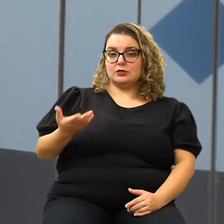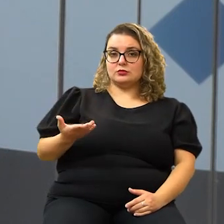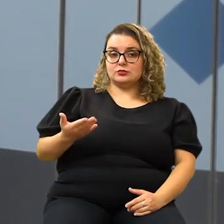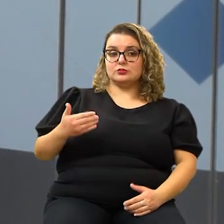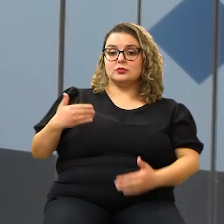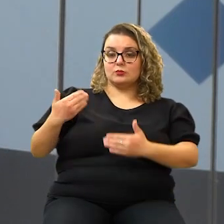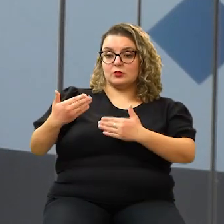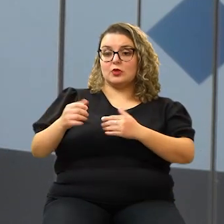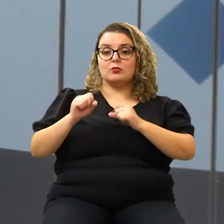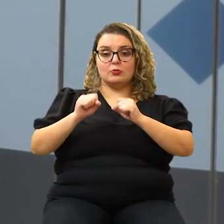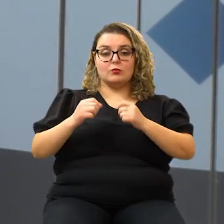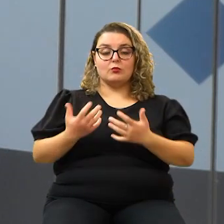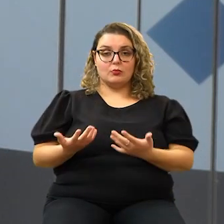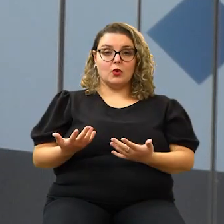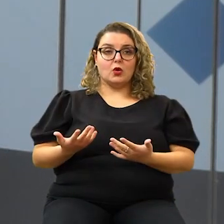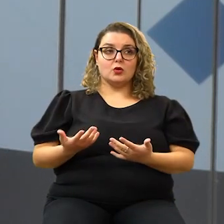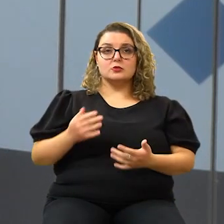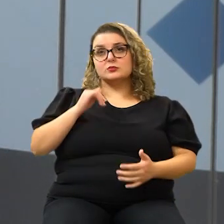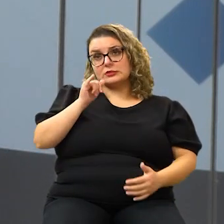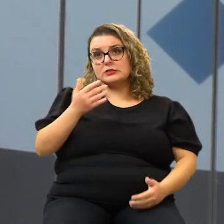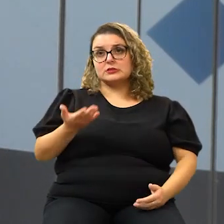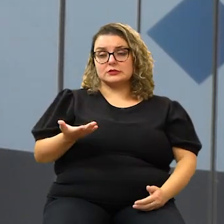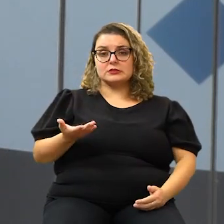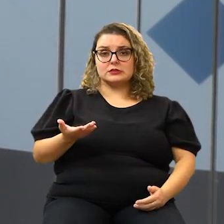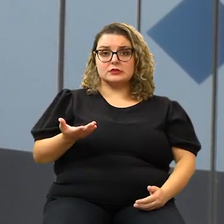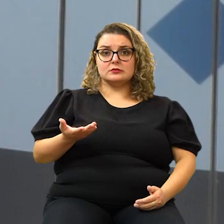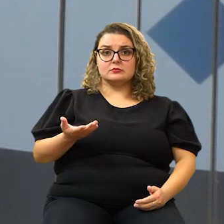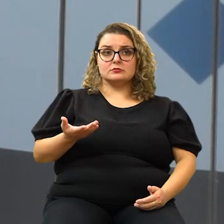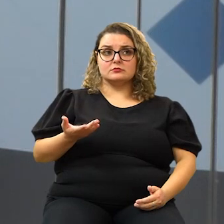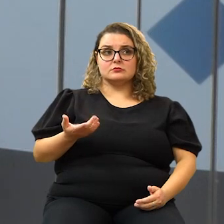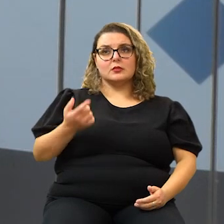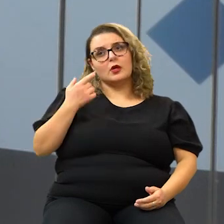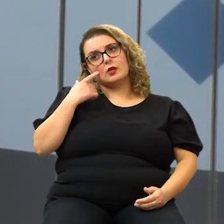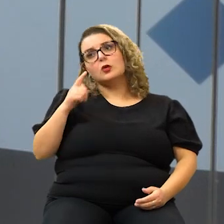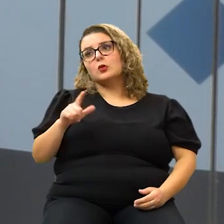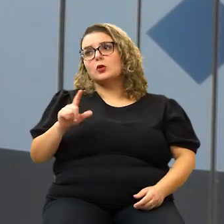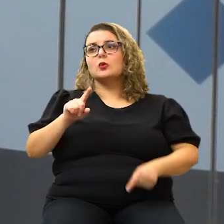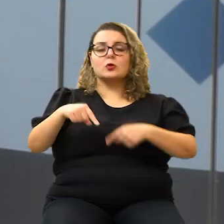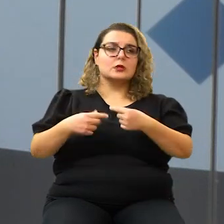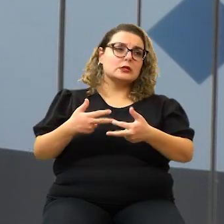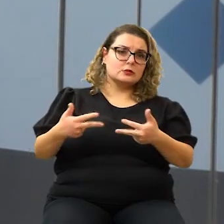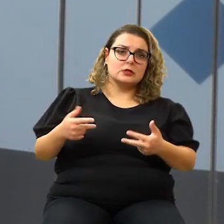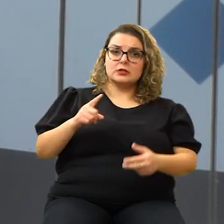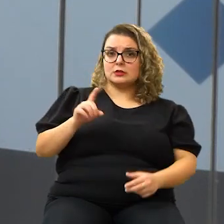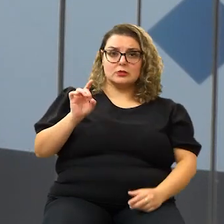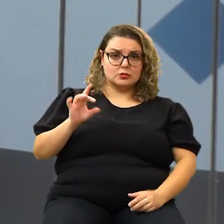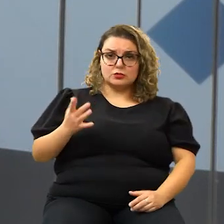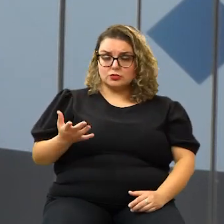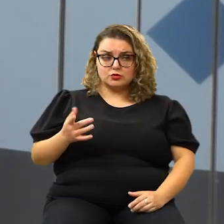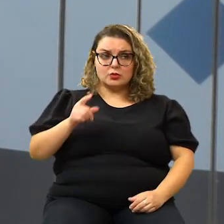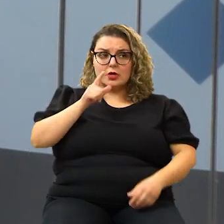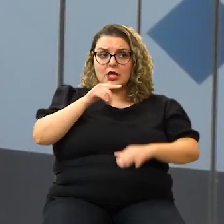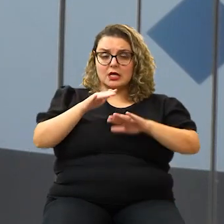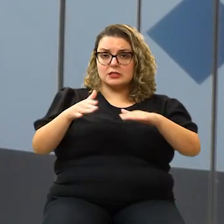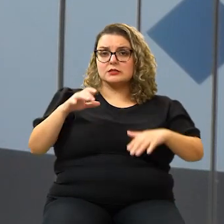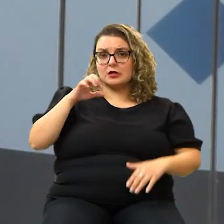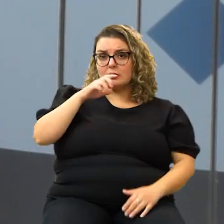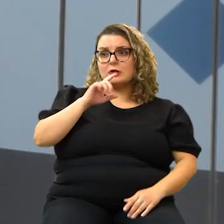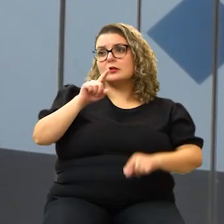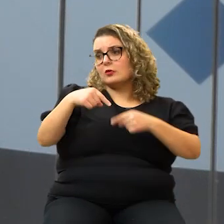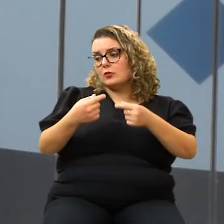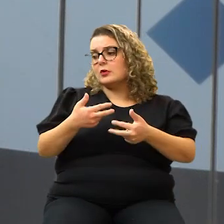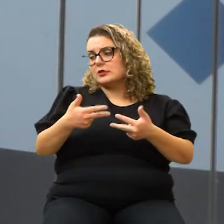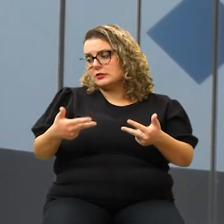partir disso, a gente pode dizer que estamos... E claro, né, tem outros fatores, não somente as águas quentes, né? Tem